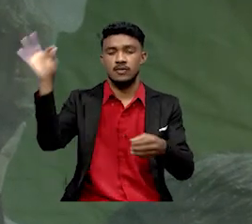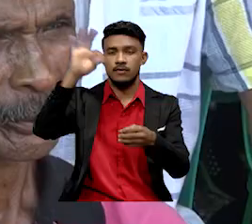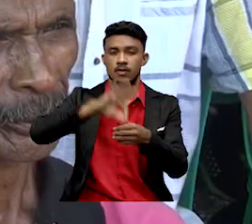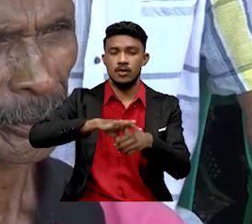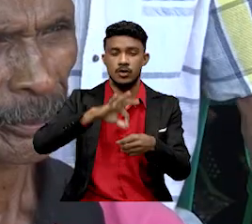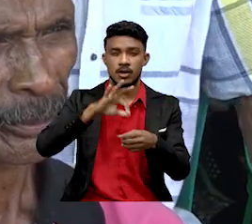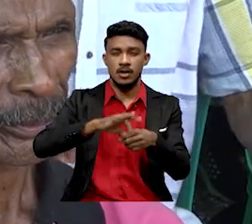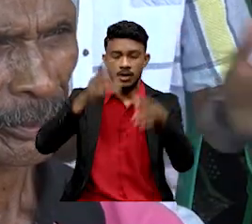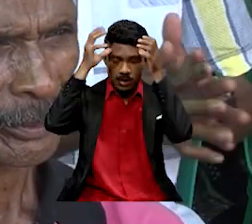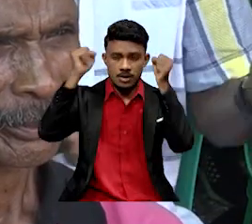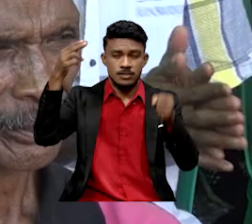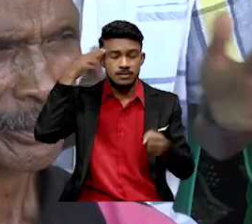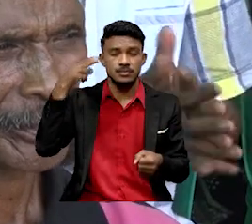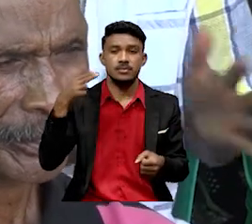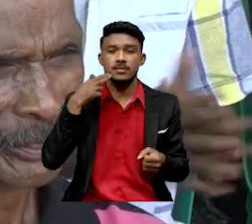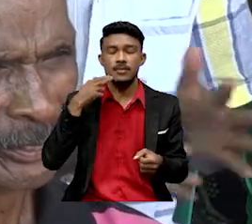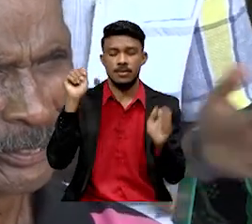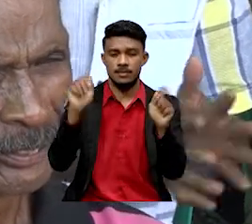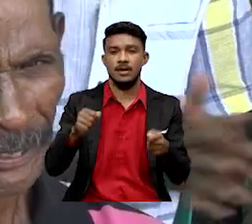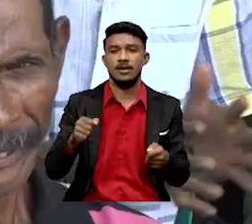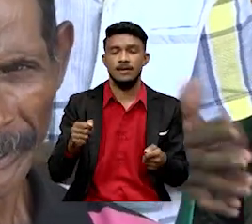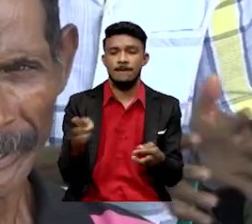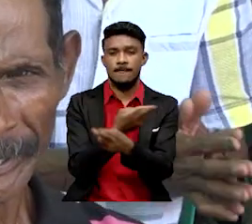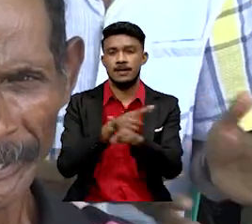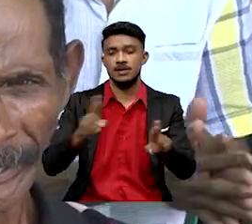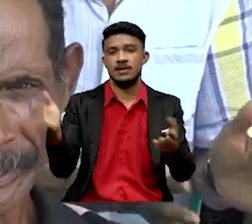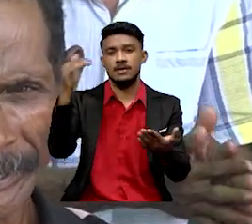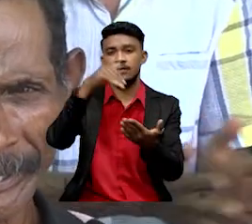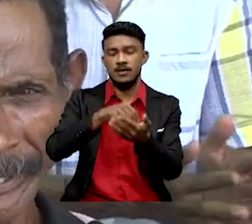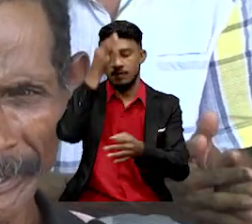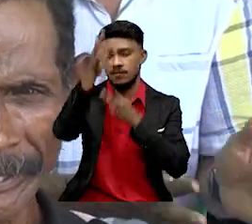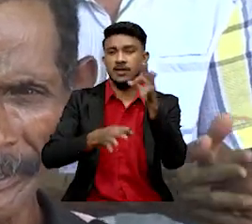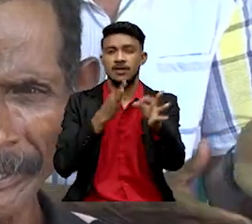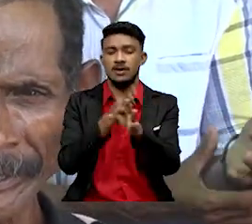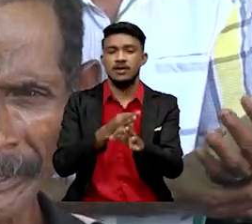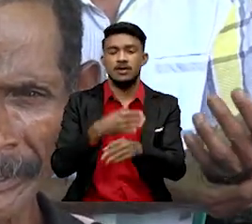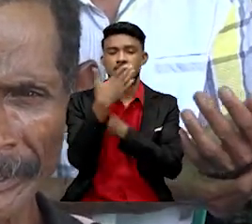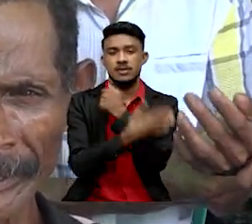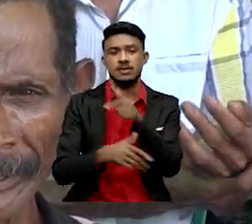Presiden Republika Zoramus Orta, ho dibele restaura fali konfiansa iha nasang Timor Leste.